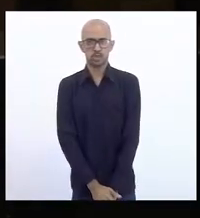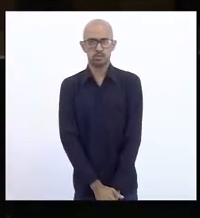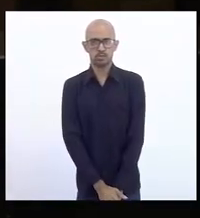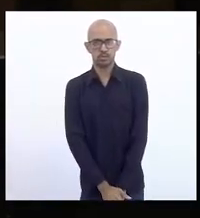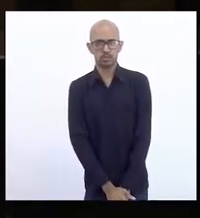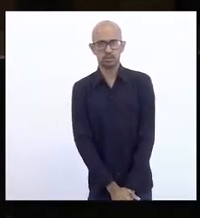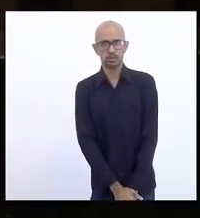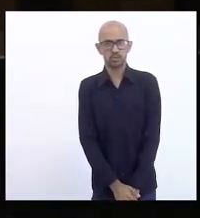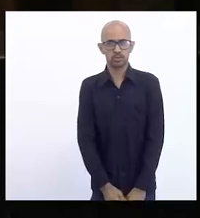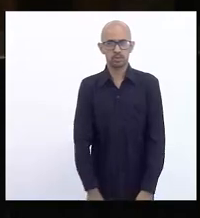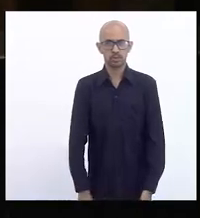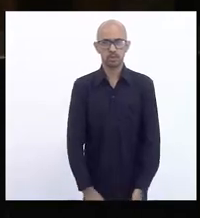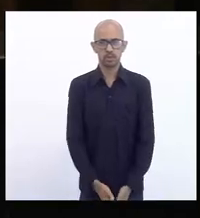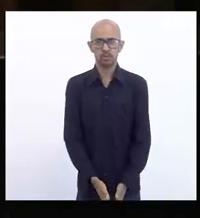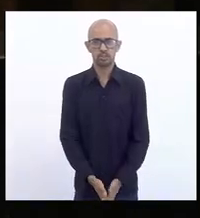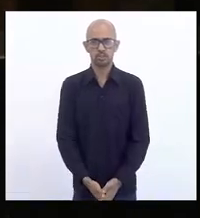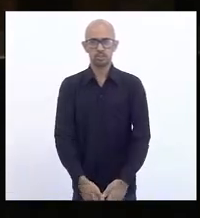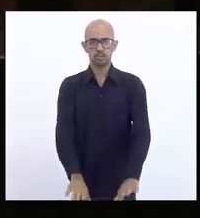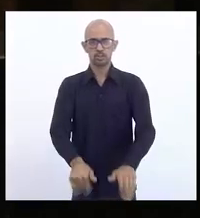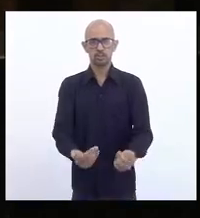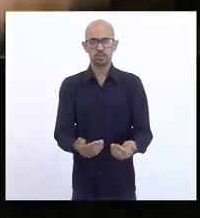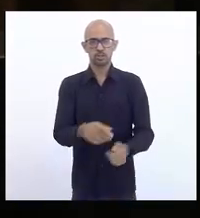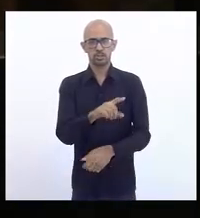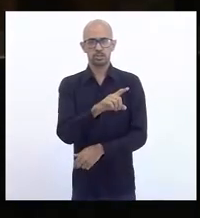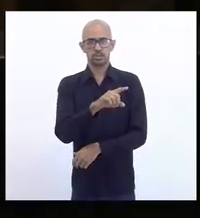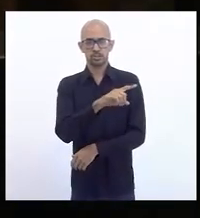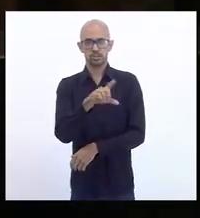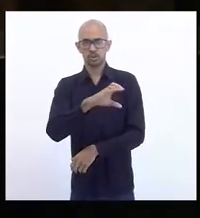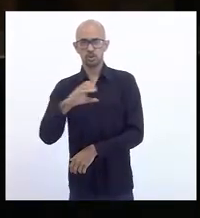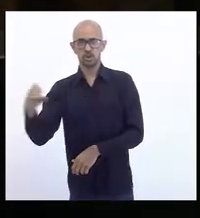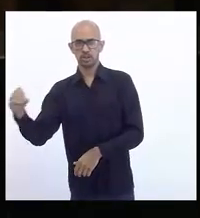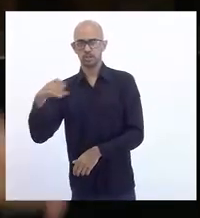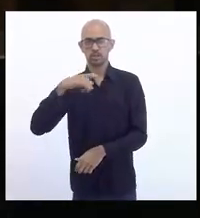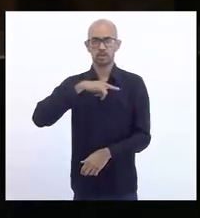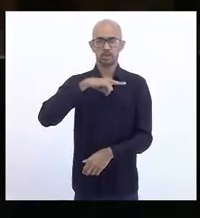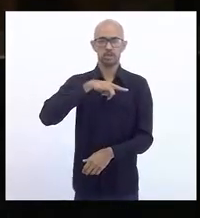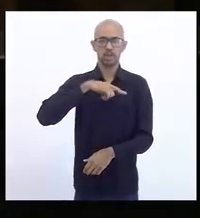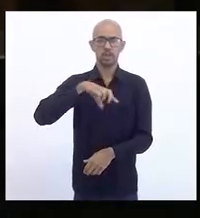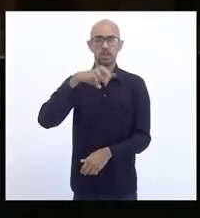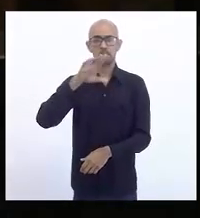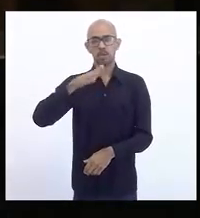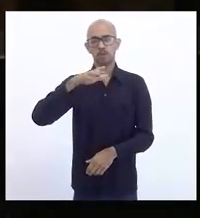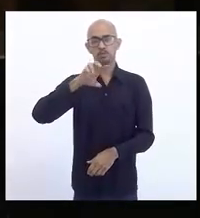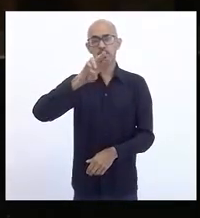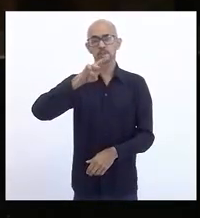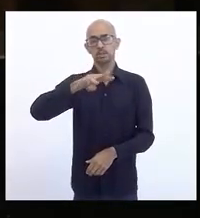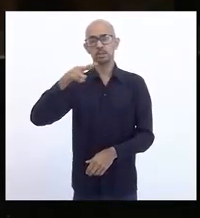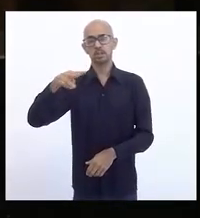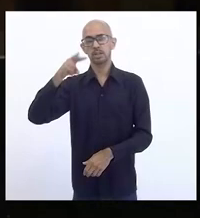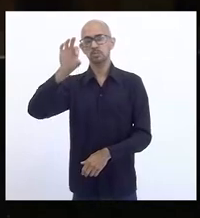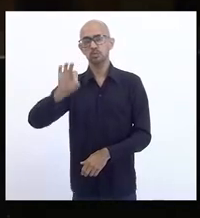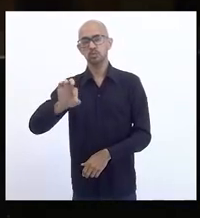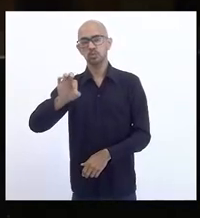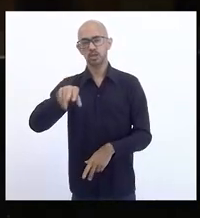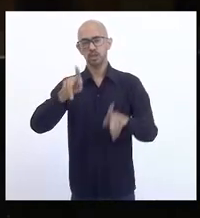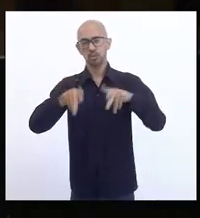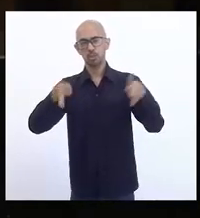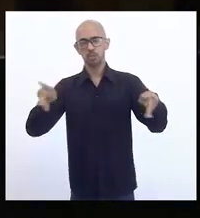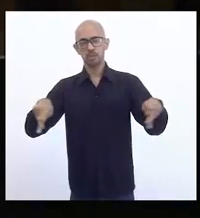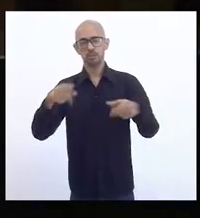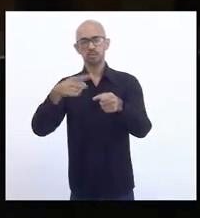oeste esta, que possui um terço da população da cidade do Rio de